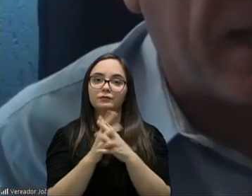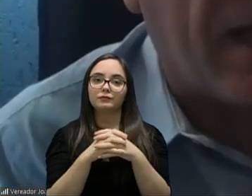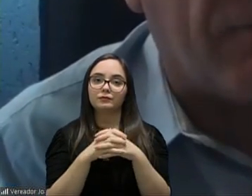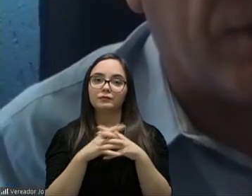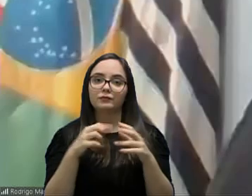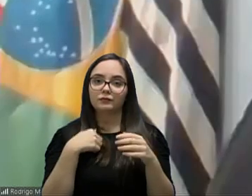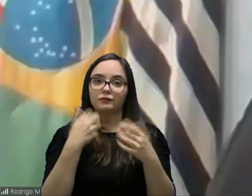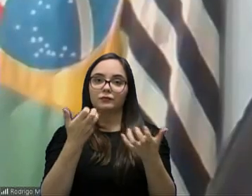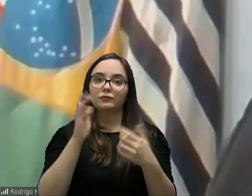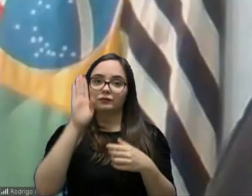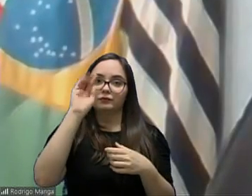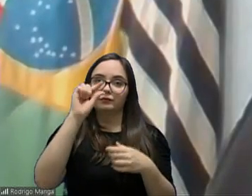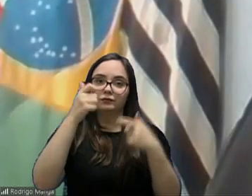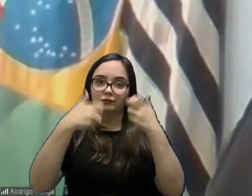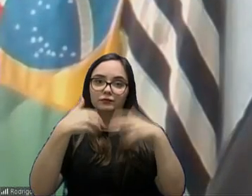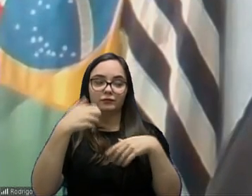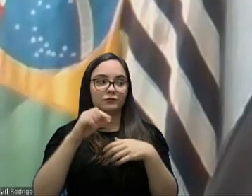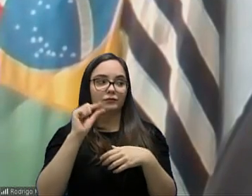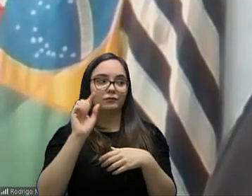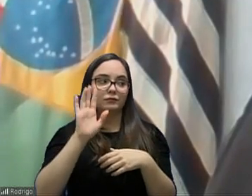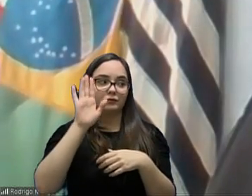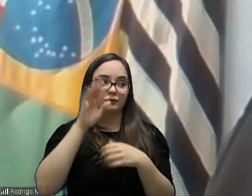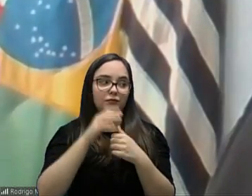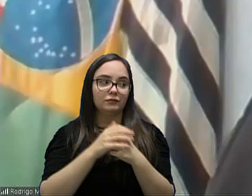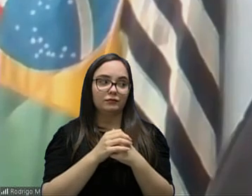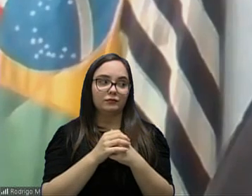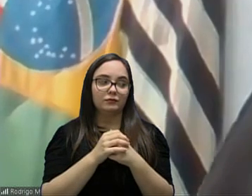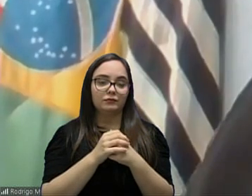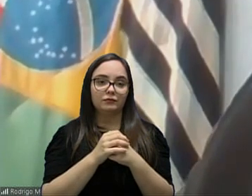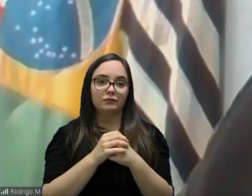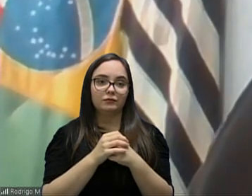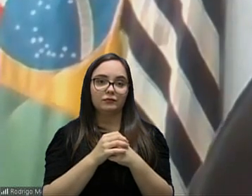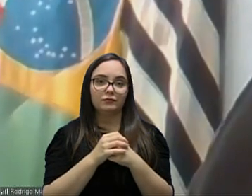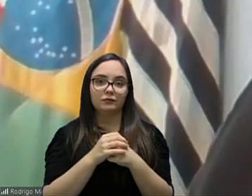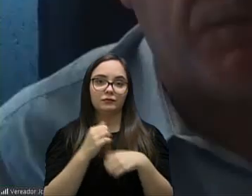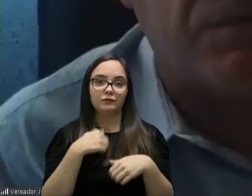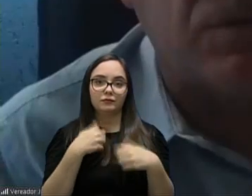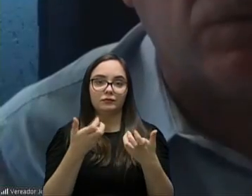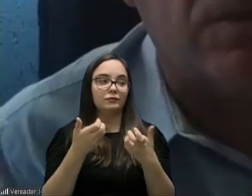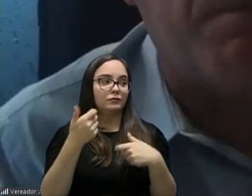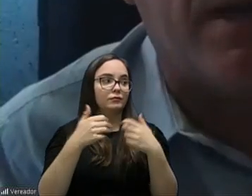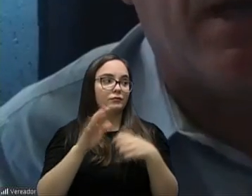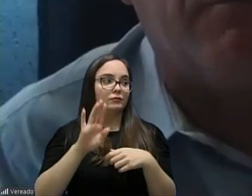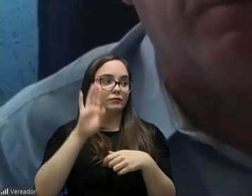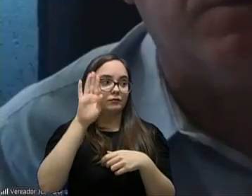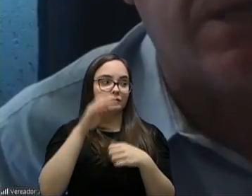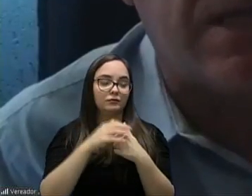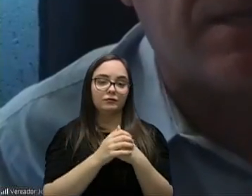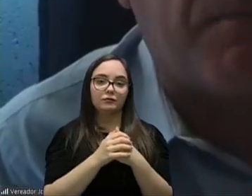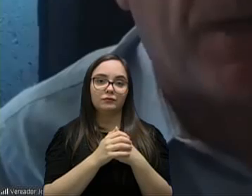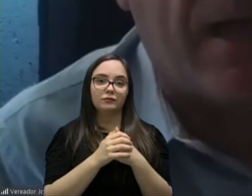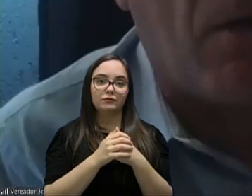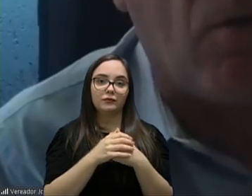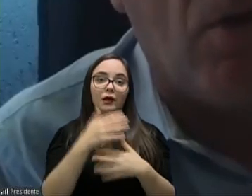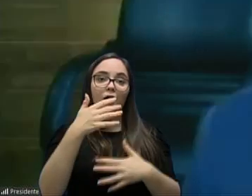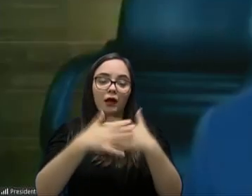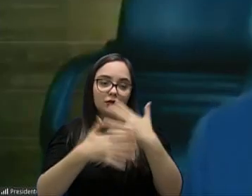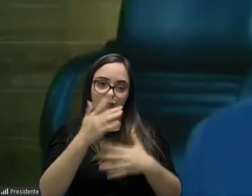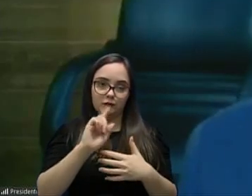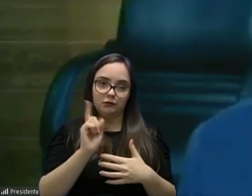uso da palavra. Ah, sim. Senhor presidente, eu queria fazer uso da palavra sem